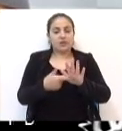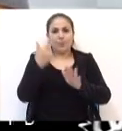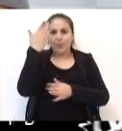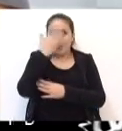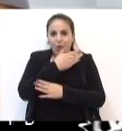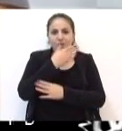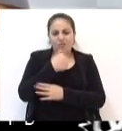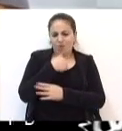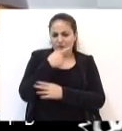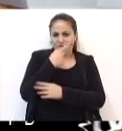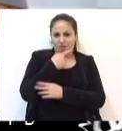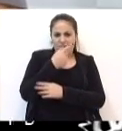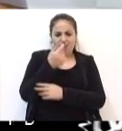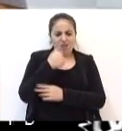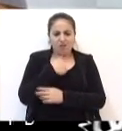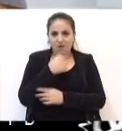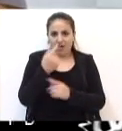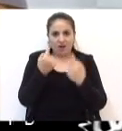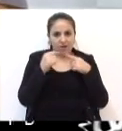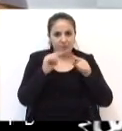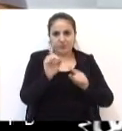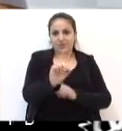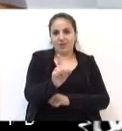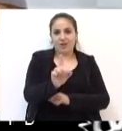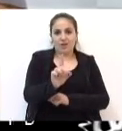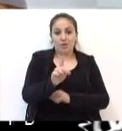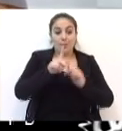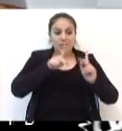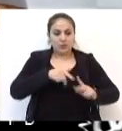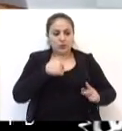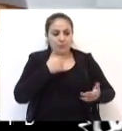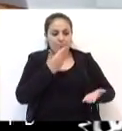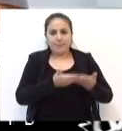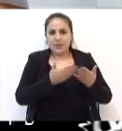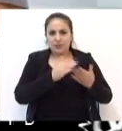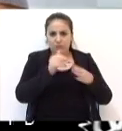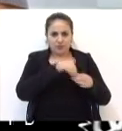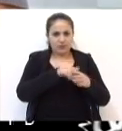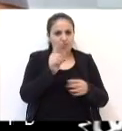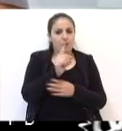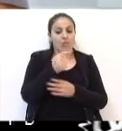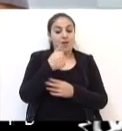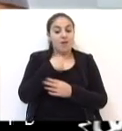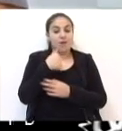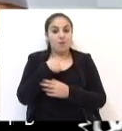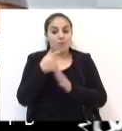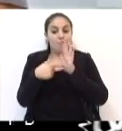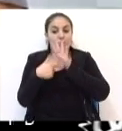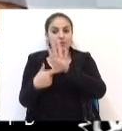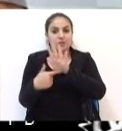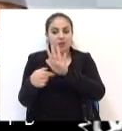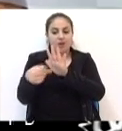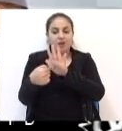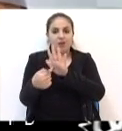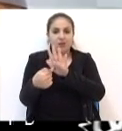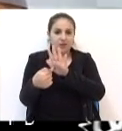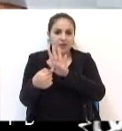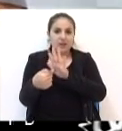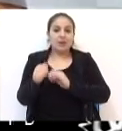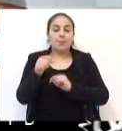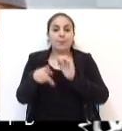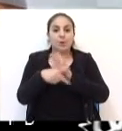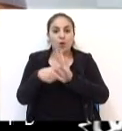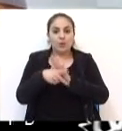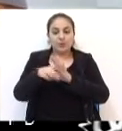é eu falando, não sou eu reclamando, não é alguém que perdeu uma eleição reclamando, falando bobagem. Está aqui, decisão do Tribunal de